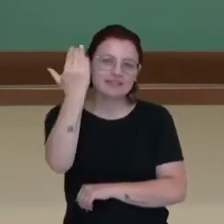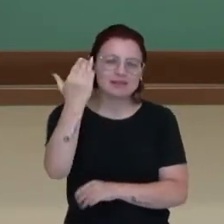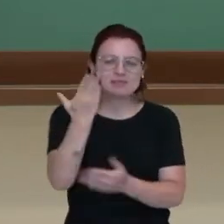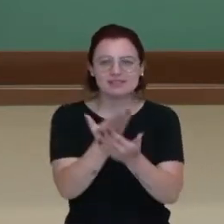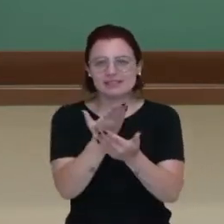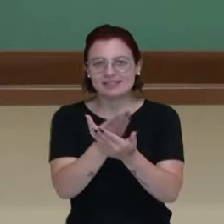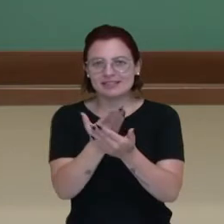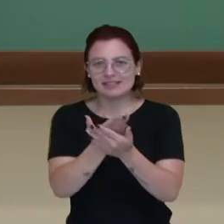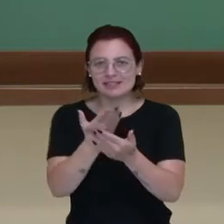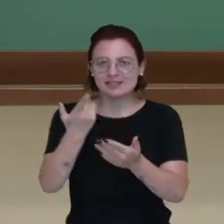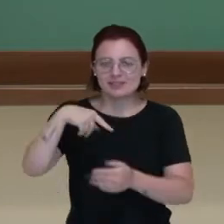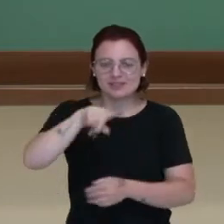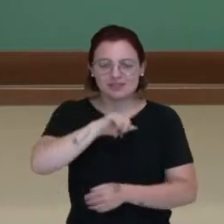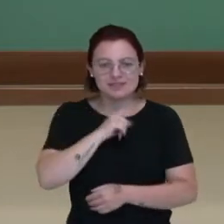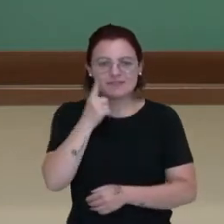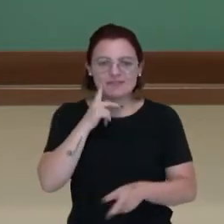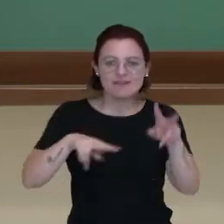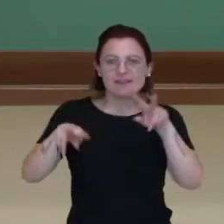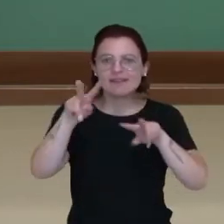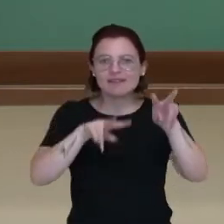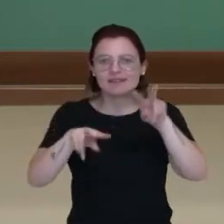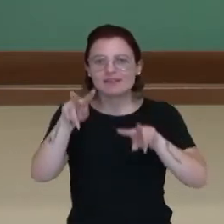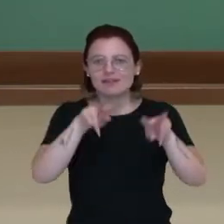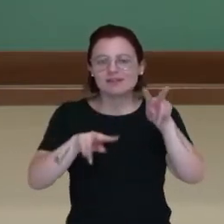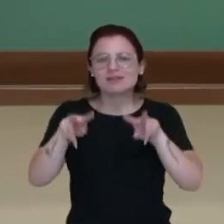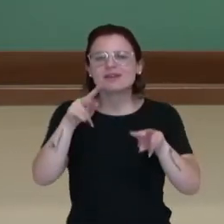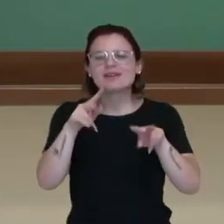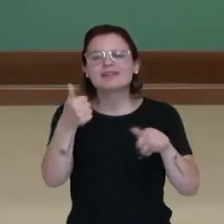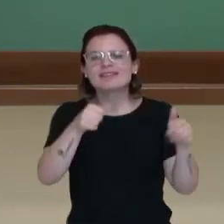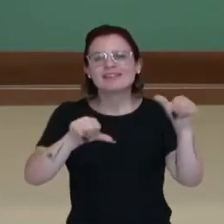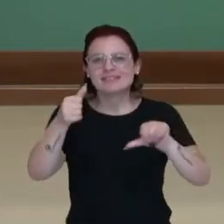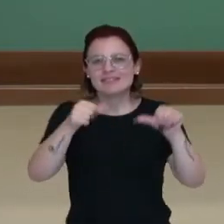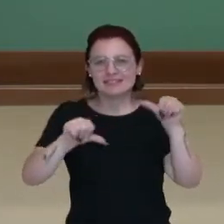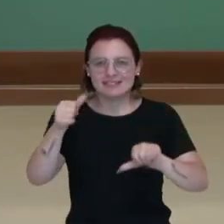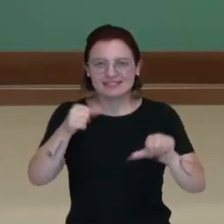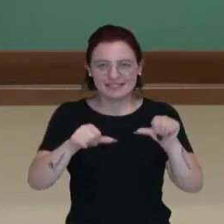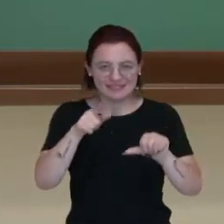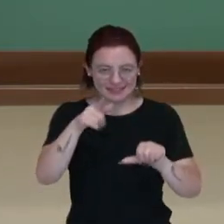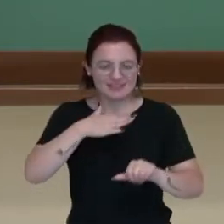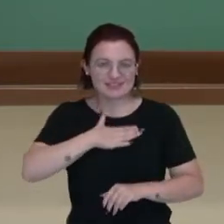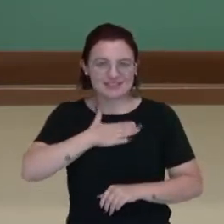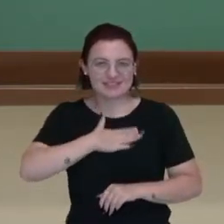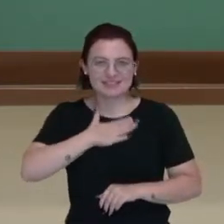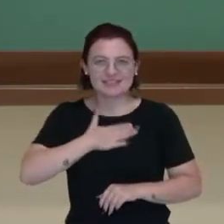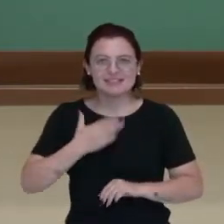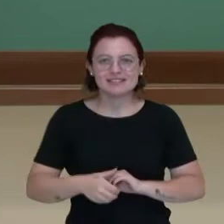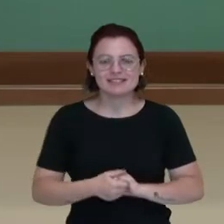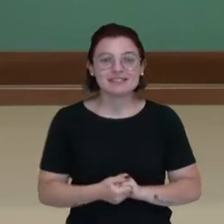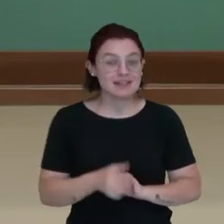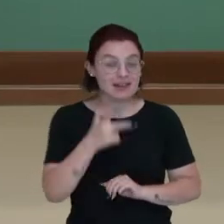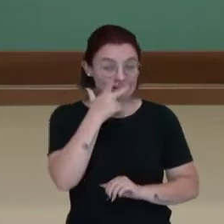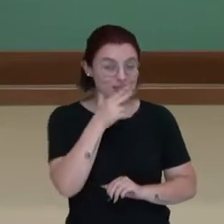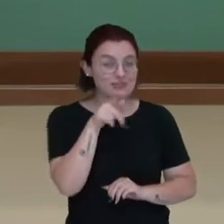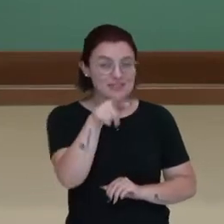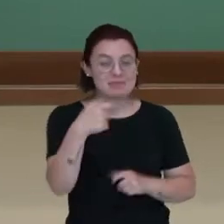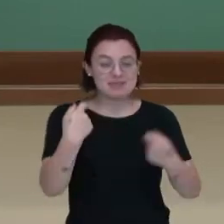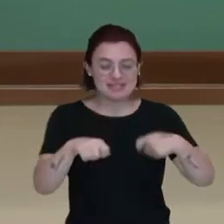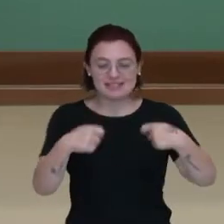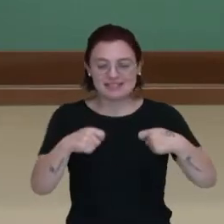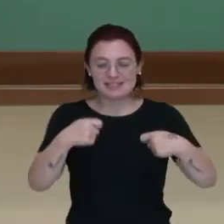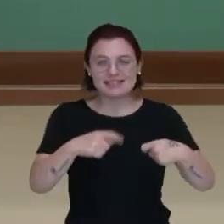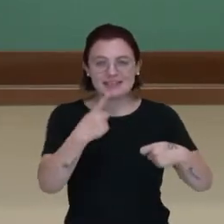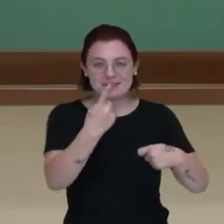Vamos tomar a nossa dose diária de química. Gostei dessa, hein, professor? Eu preciso desta